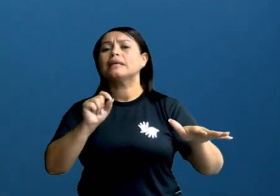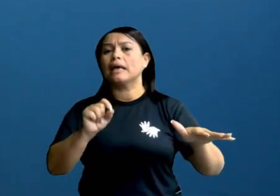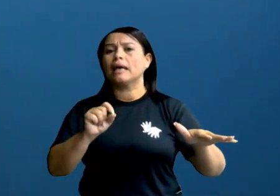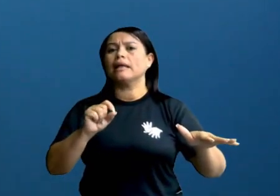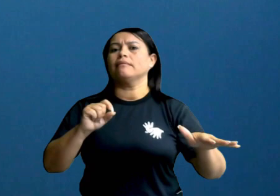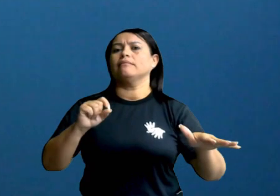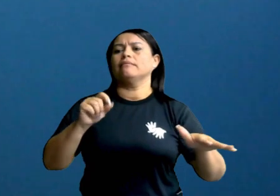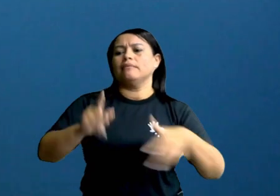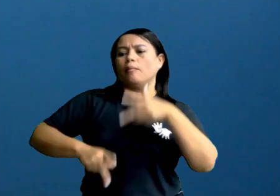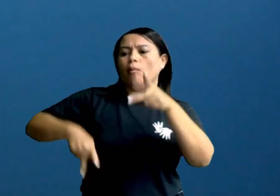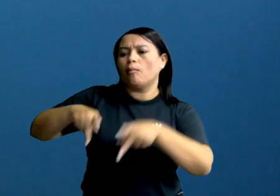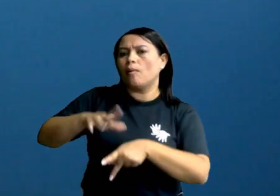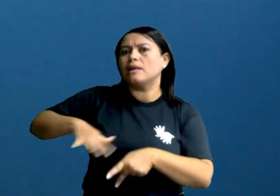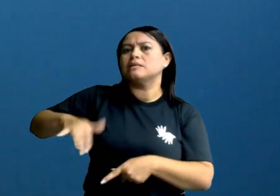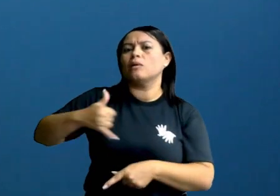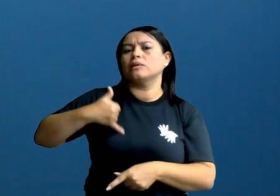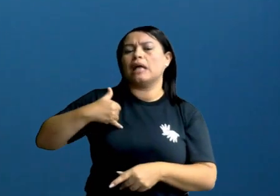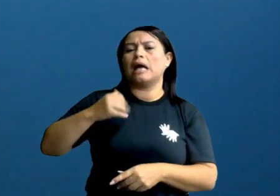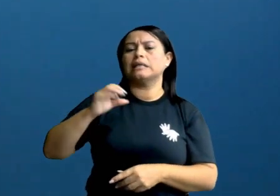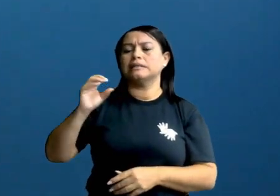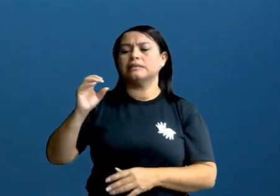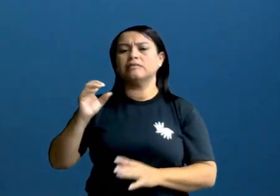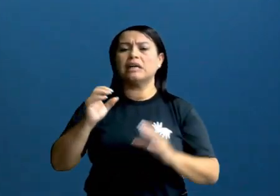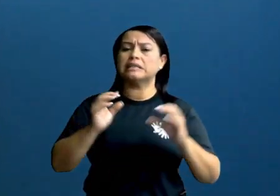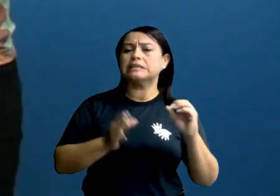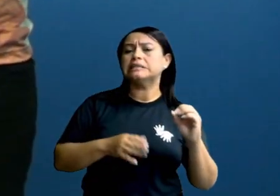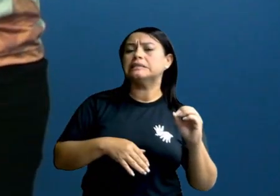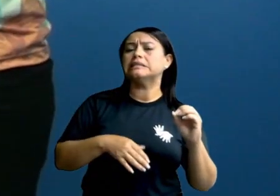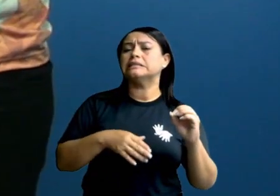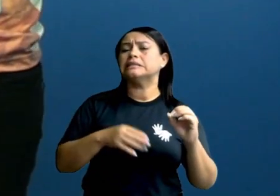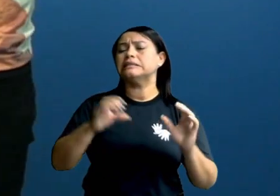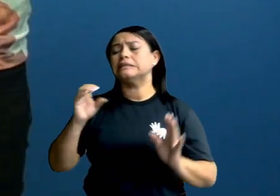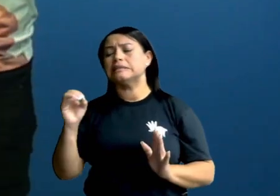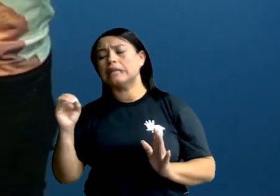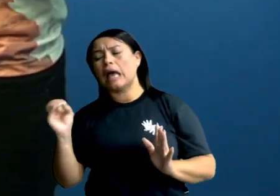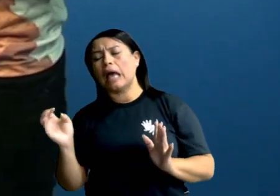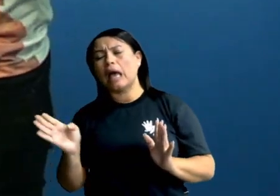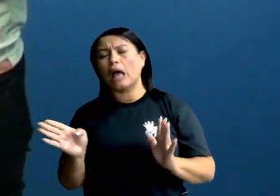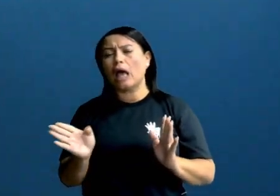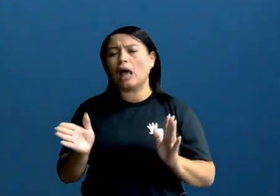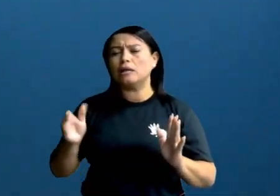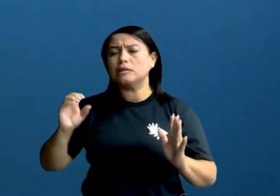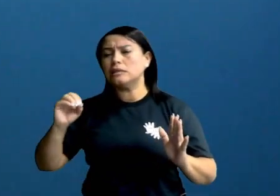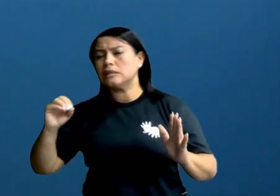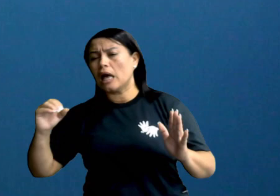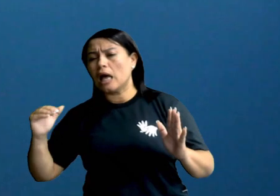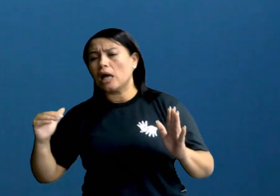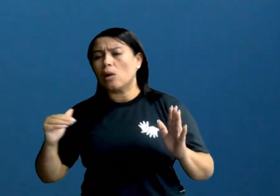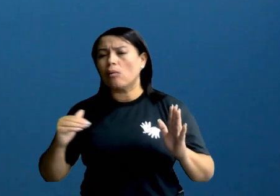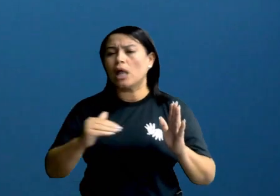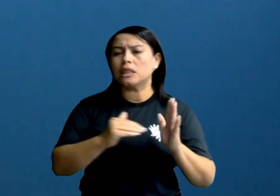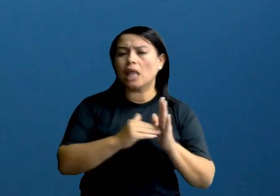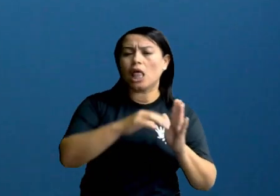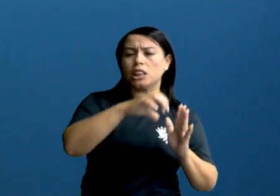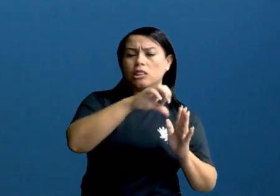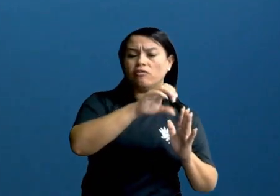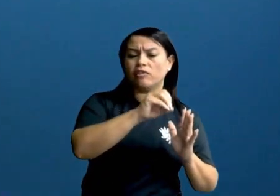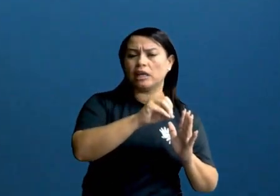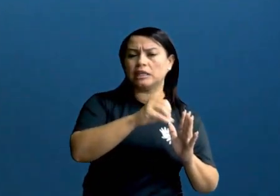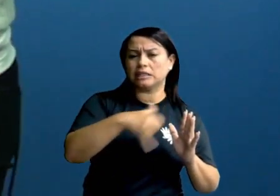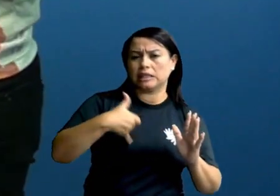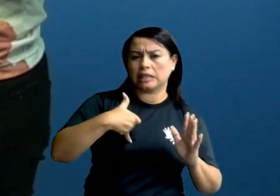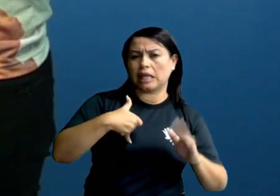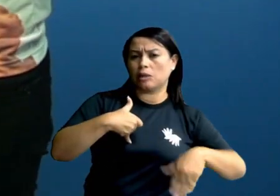faixa etária, que vai do 0 até, né, 90 anos ou mais, tá? Que você vai encontrar essas informações aqui